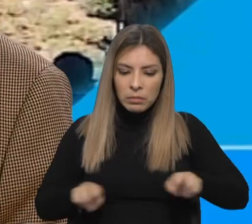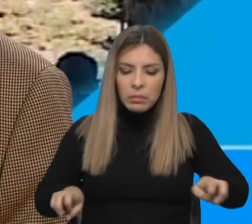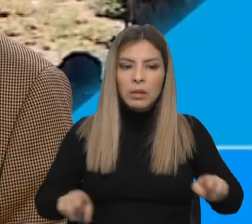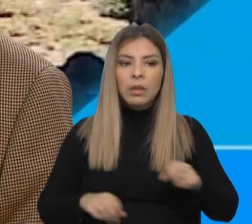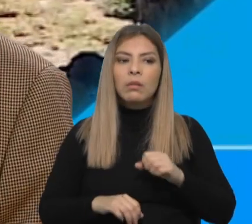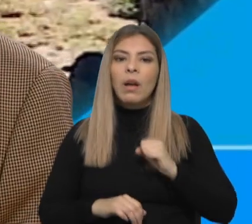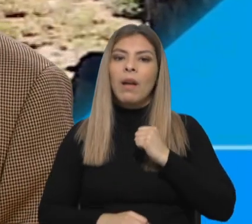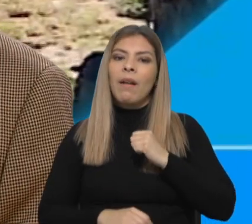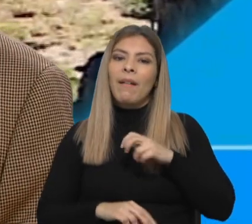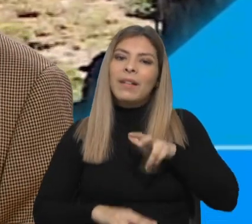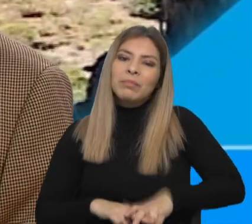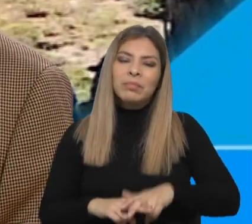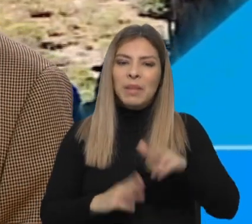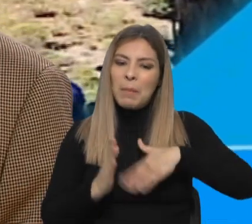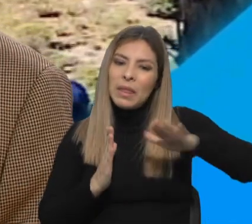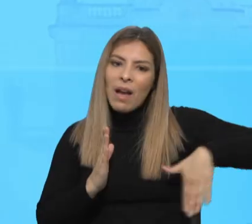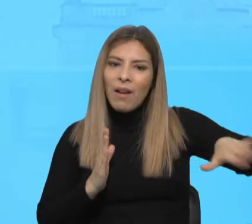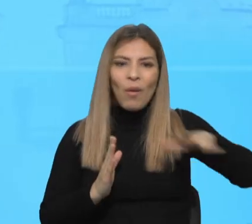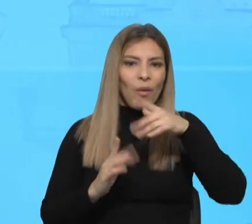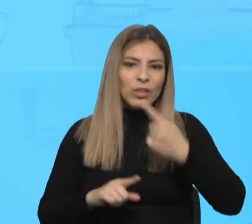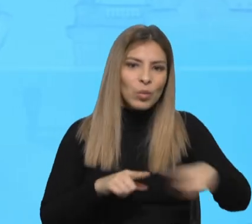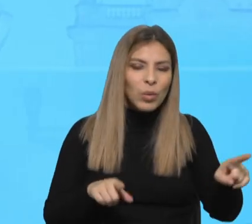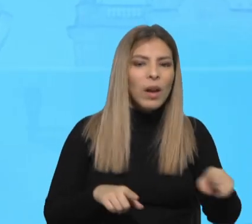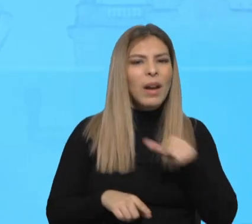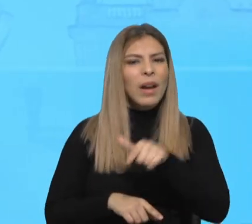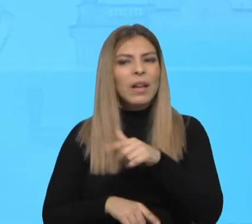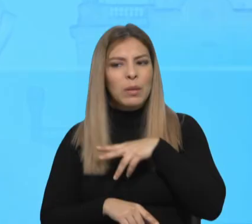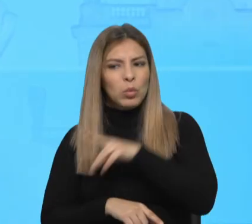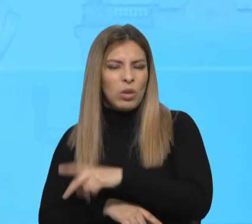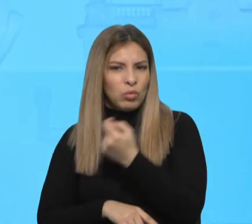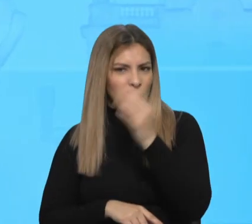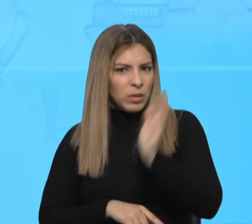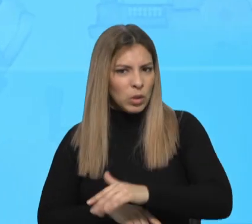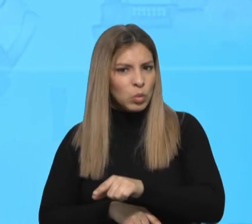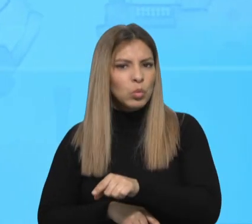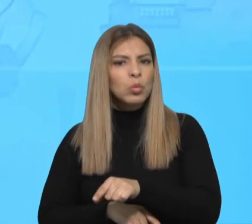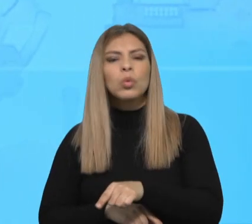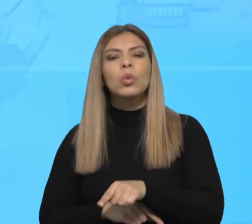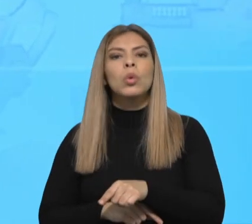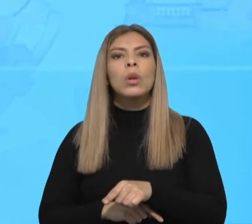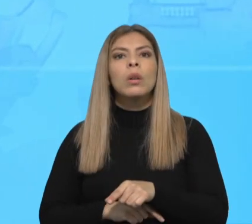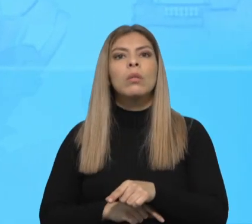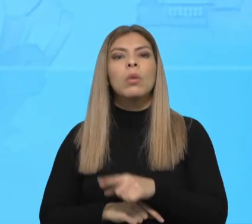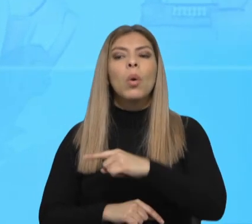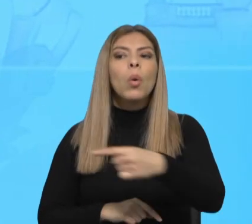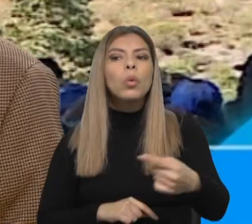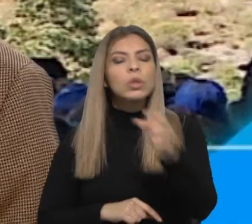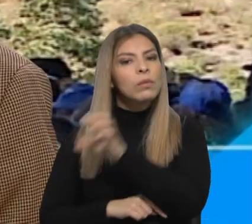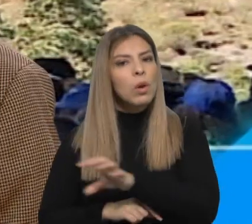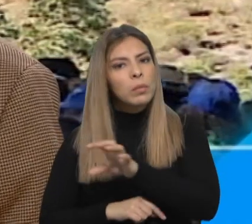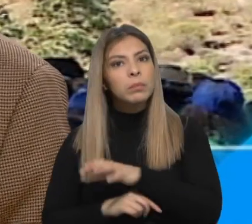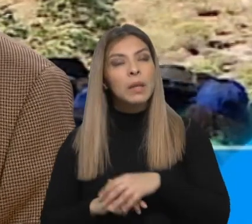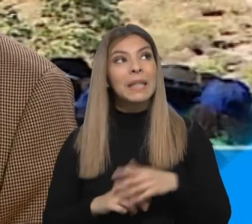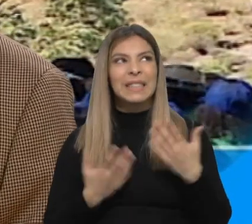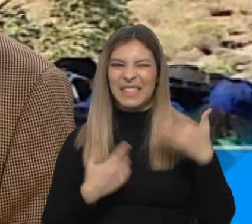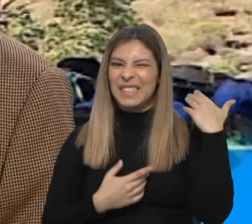é um referendo sobre isso. Os portugueses são pouco chamados a pronunciar-se sobre outras realidades? É uma discussão